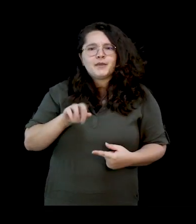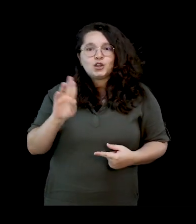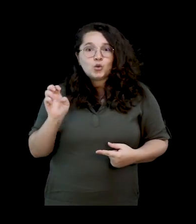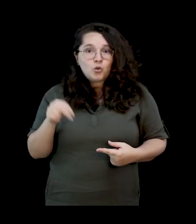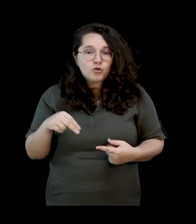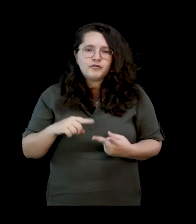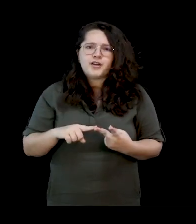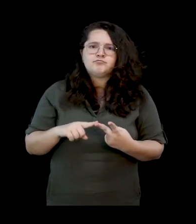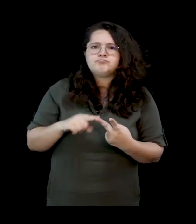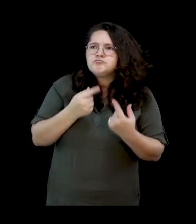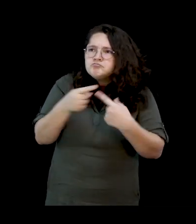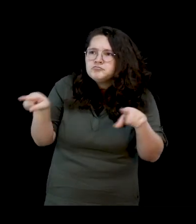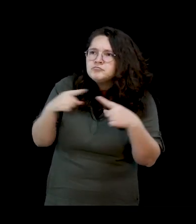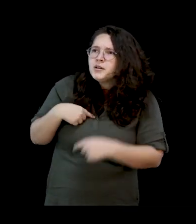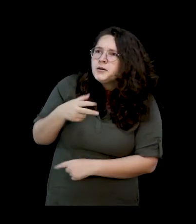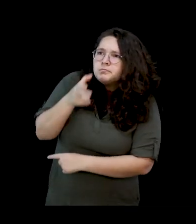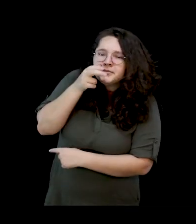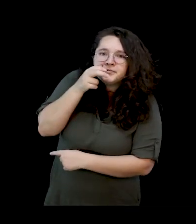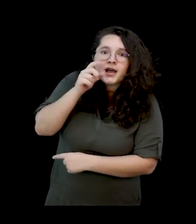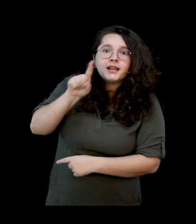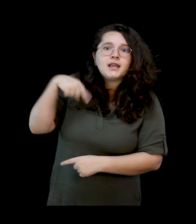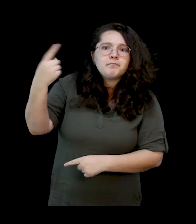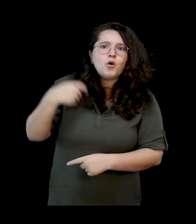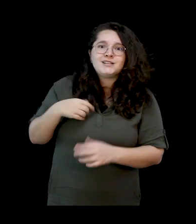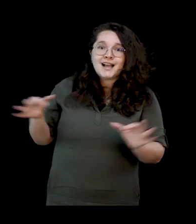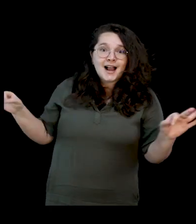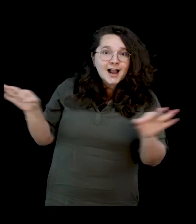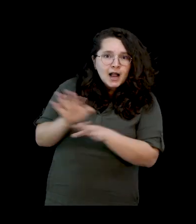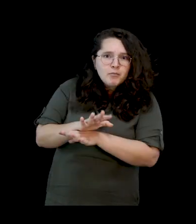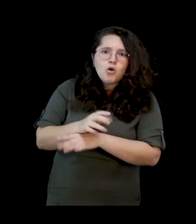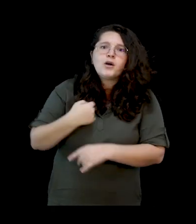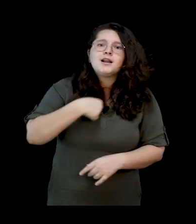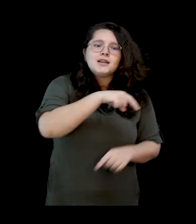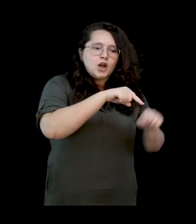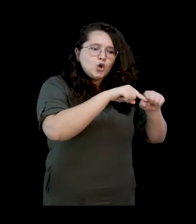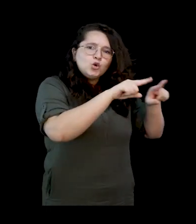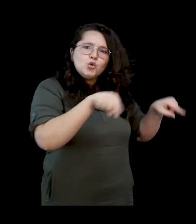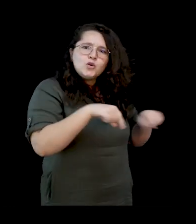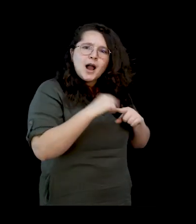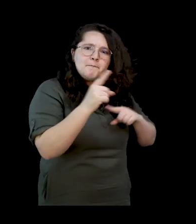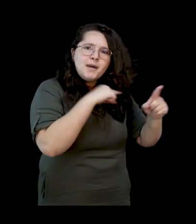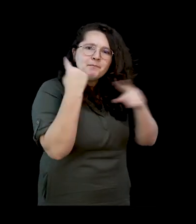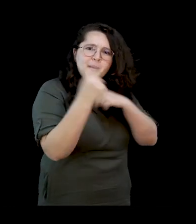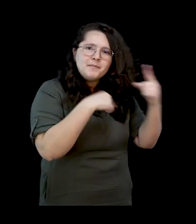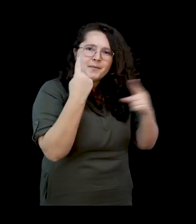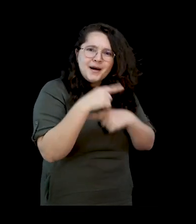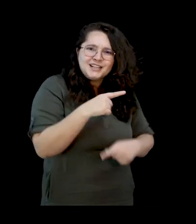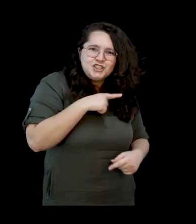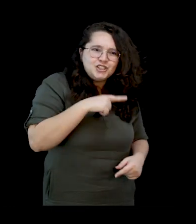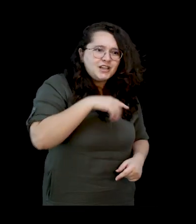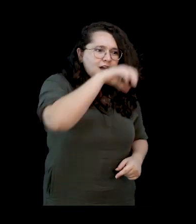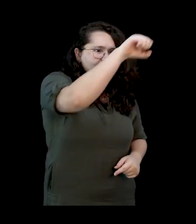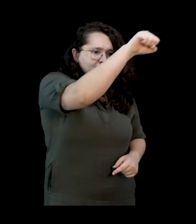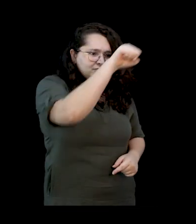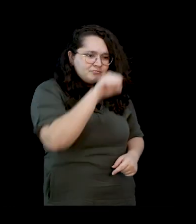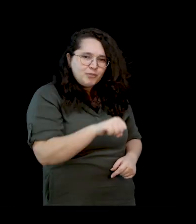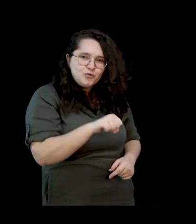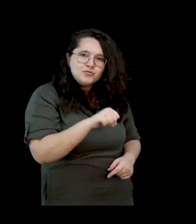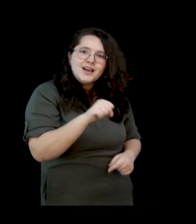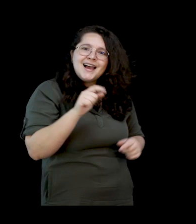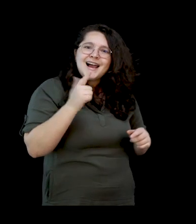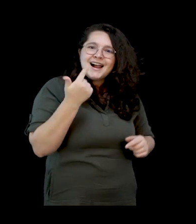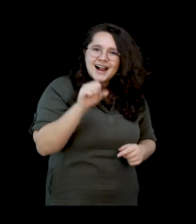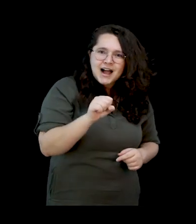concentração abaixar a manivela que soltava o gás. Isso, para vários colegas, era incompreensível, não é?